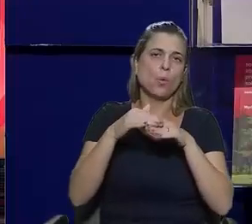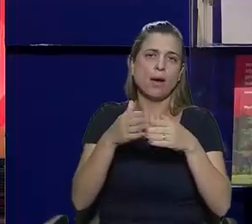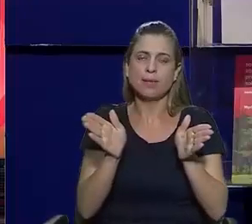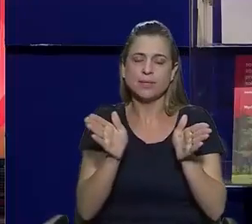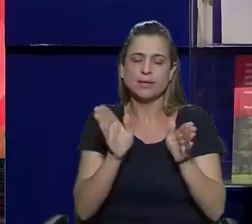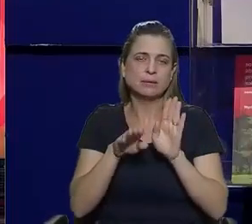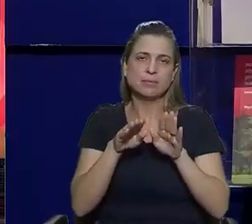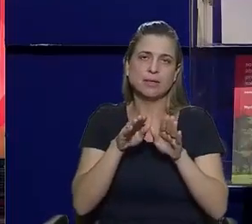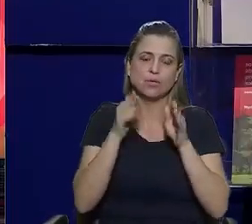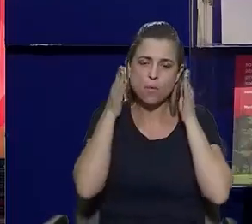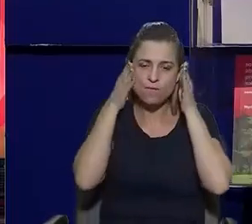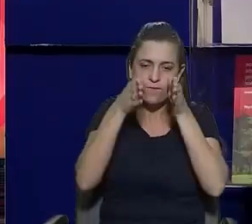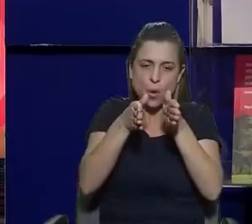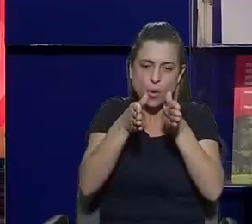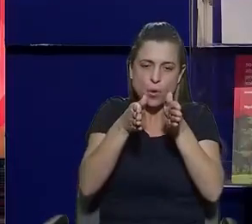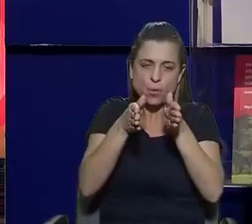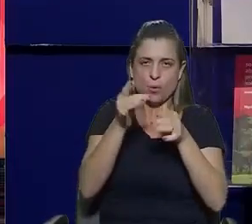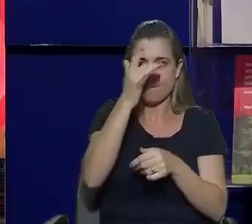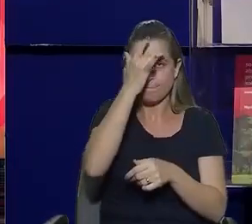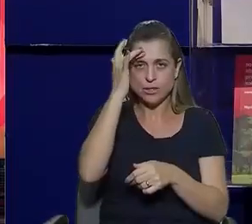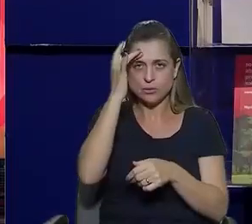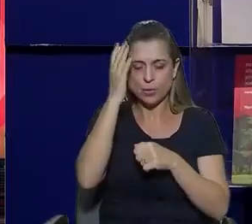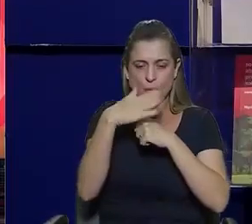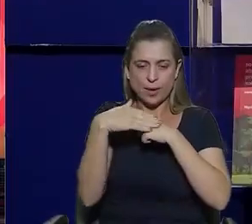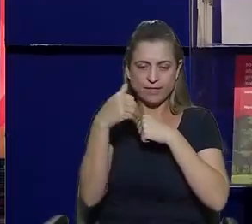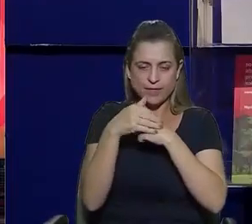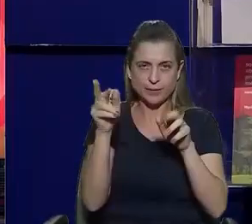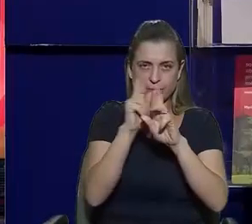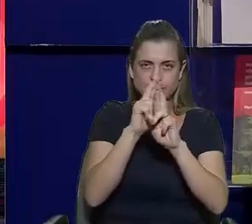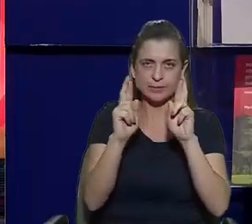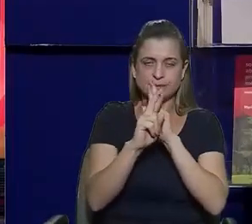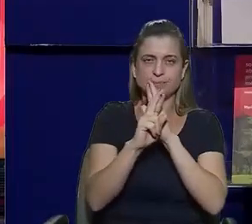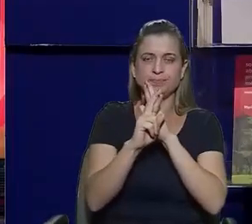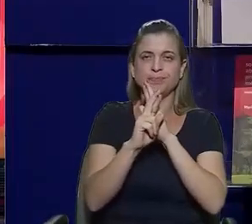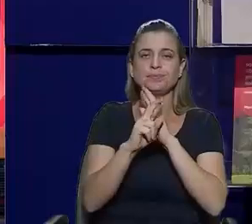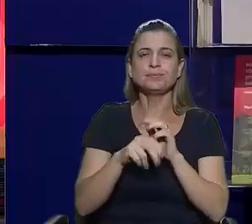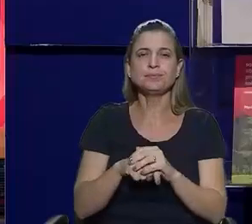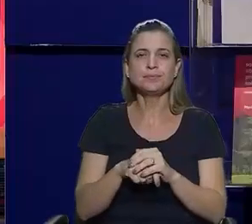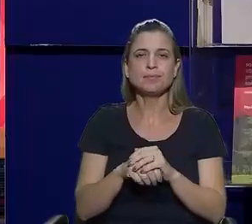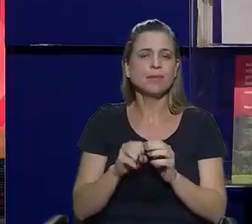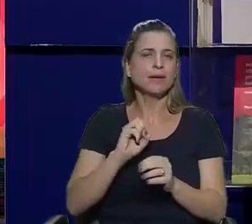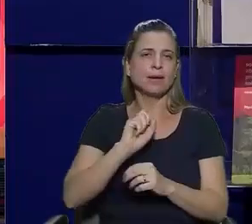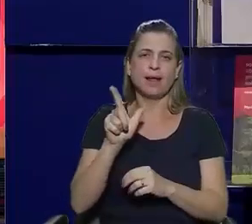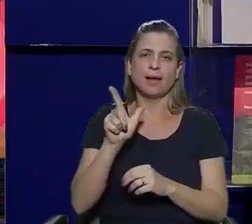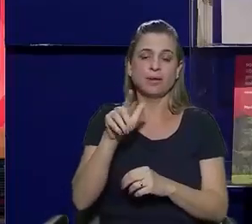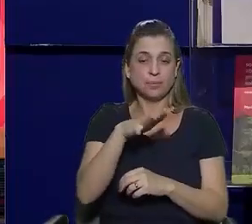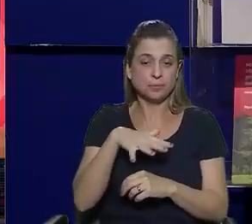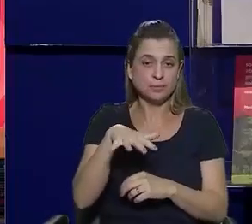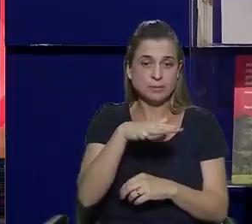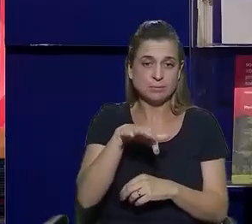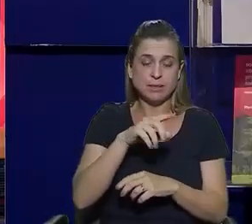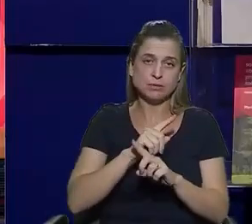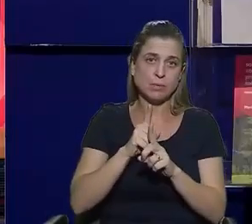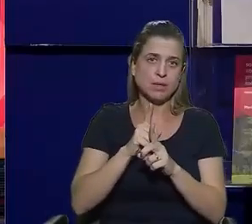na pessoa, nas relações entre as pessoas, nesses afetos, e claro, o espaço está ali, mas ele não tem essa mesma dimensão que na